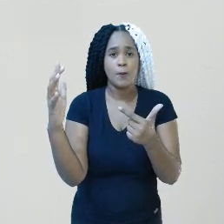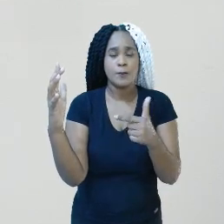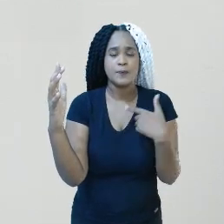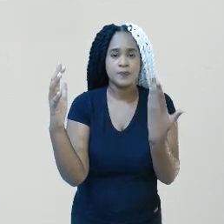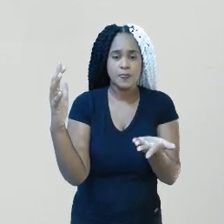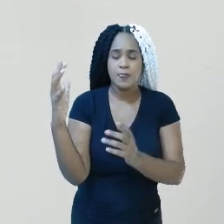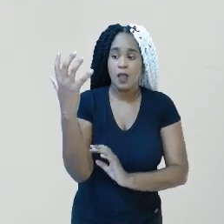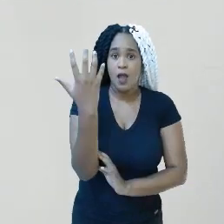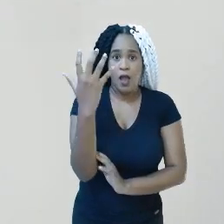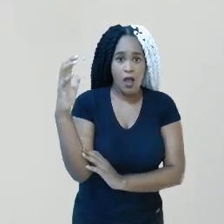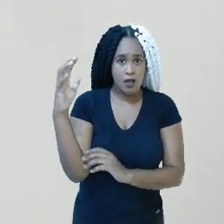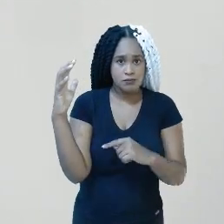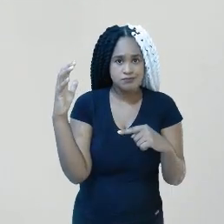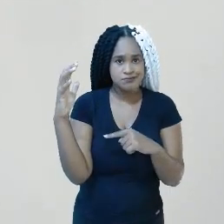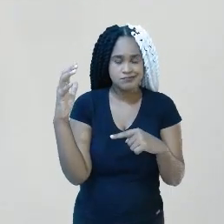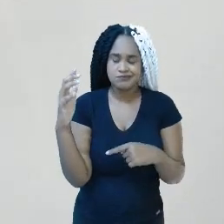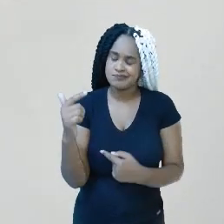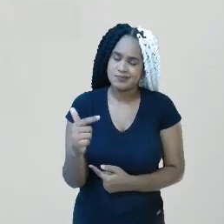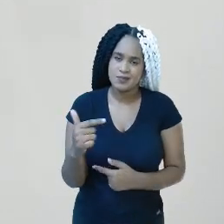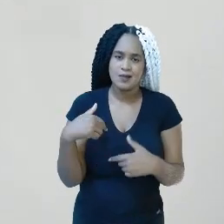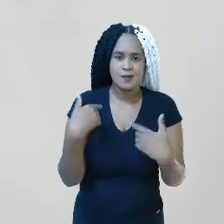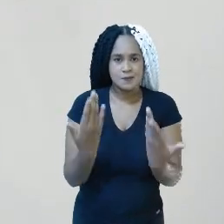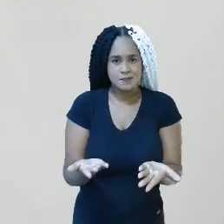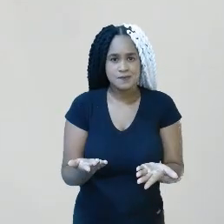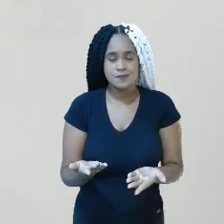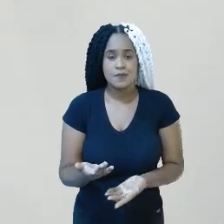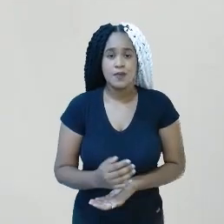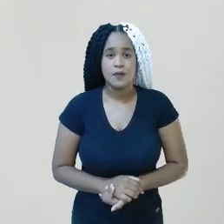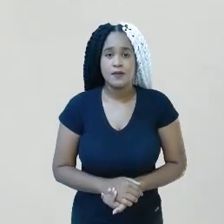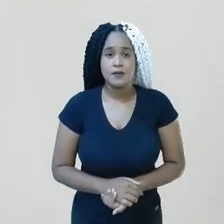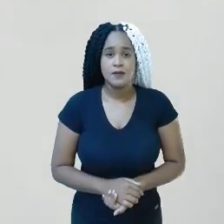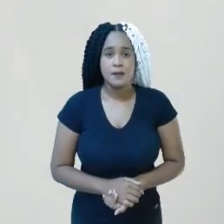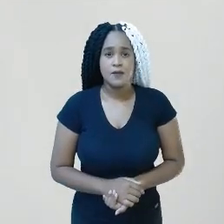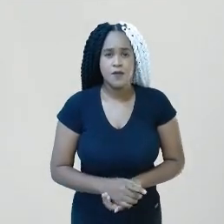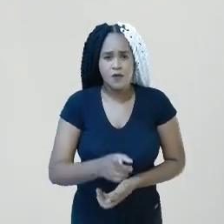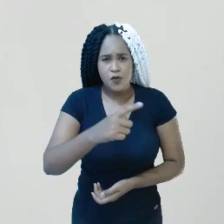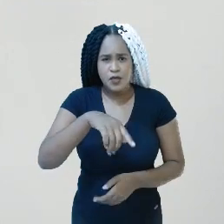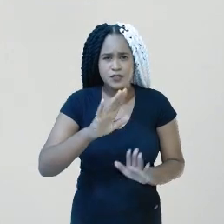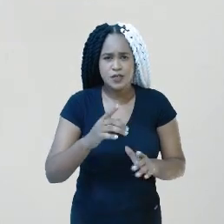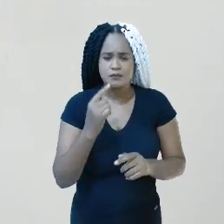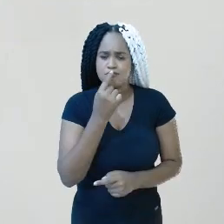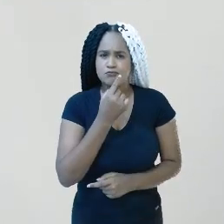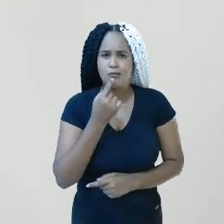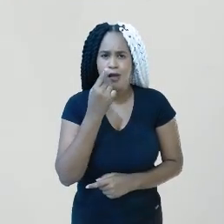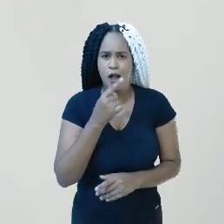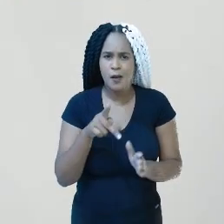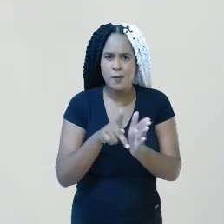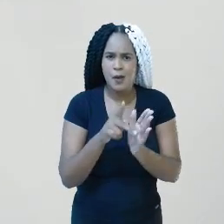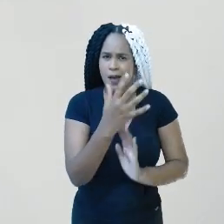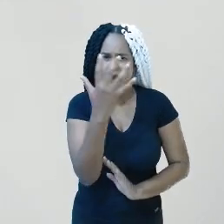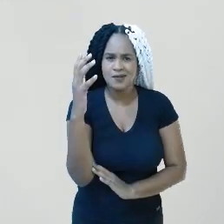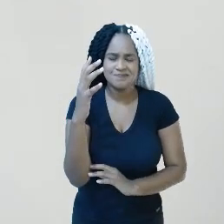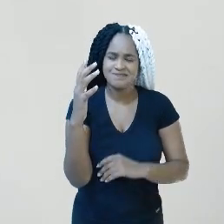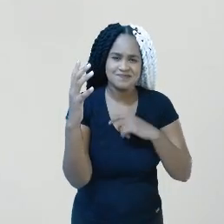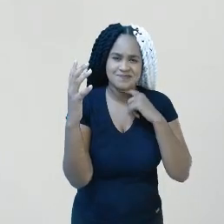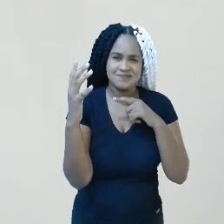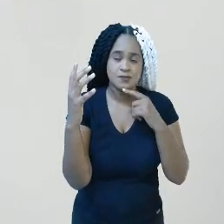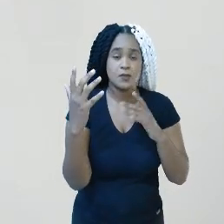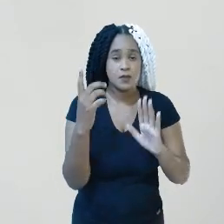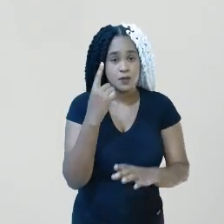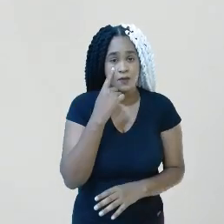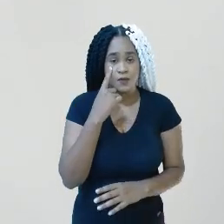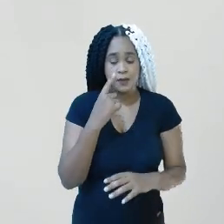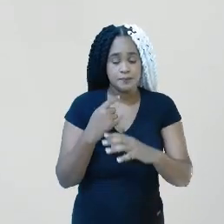Na verdade, o que mais se parece com a boca de uma planta seria a raiz. E a gente vai ver